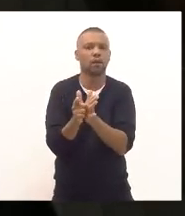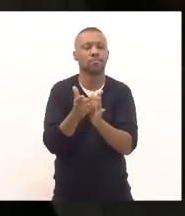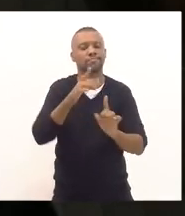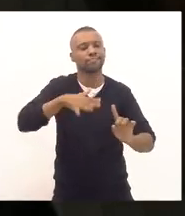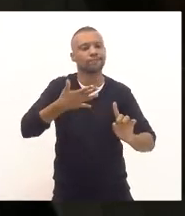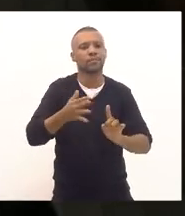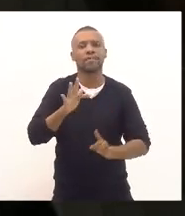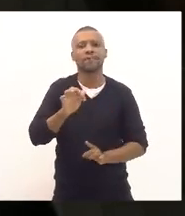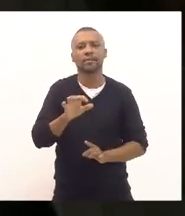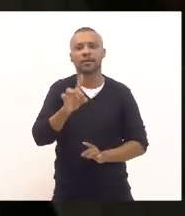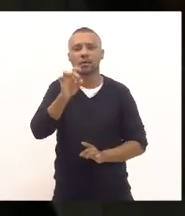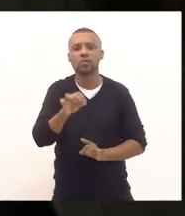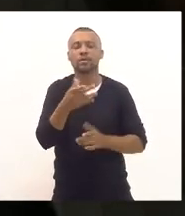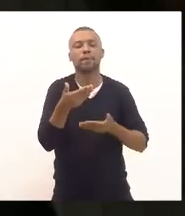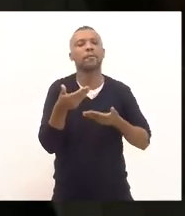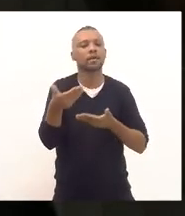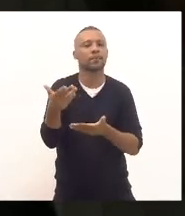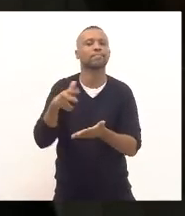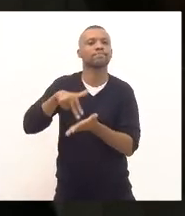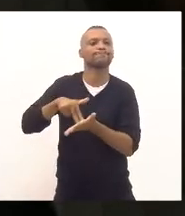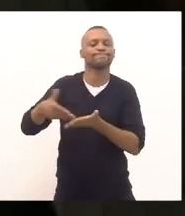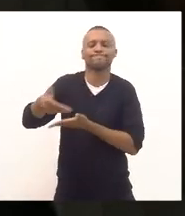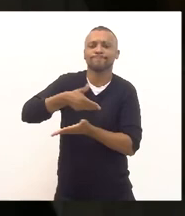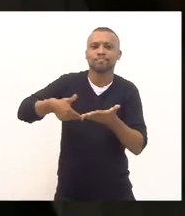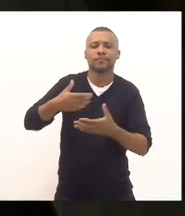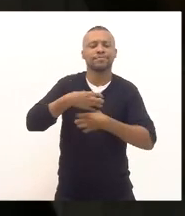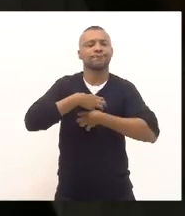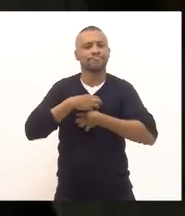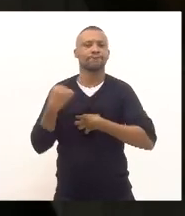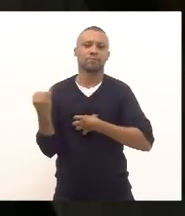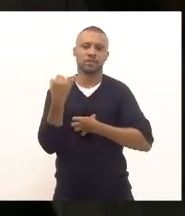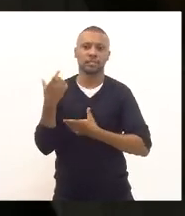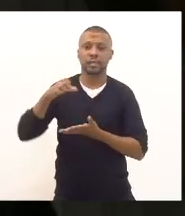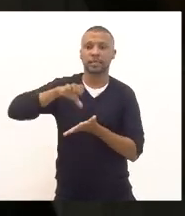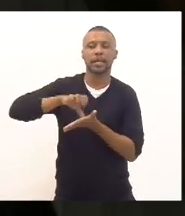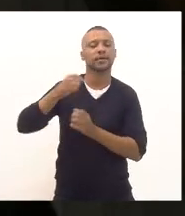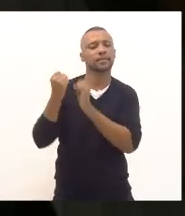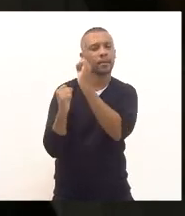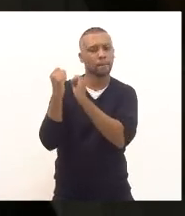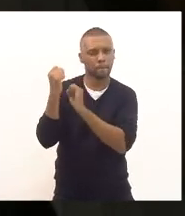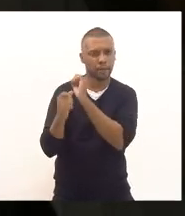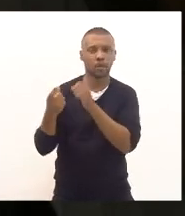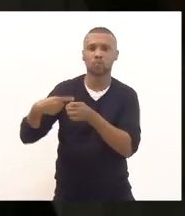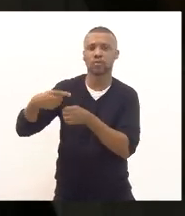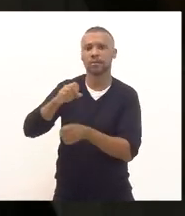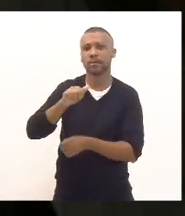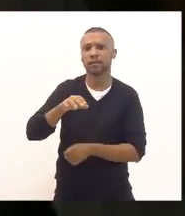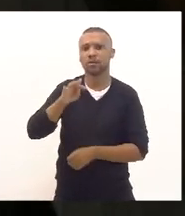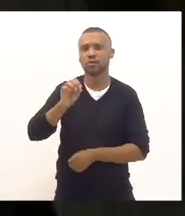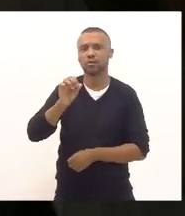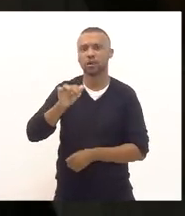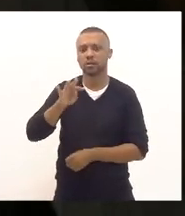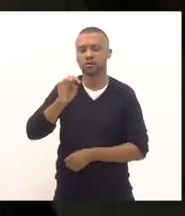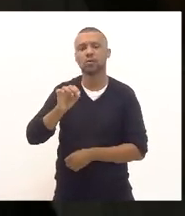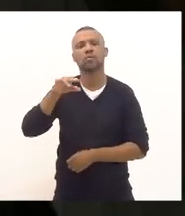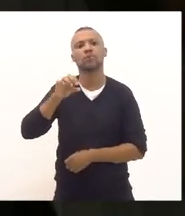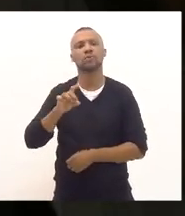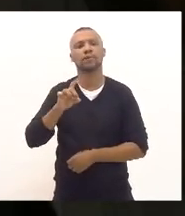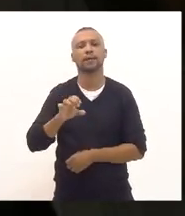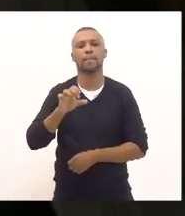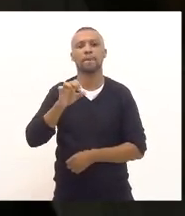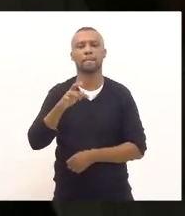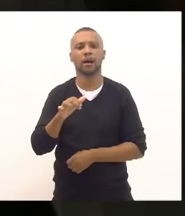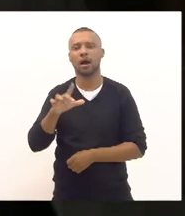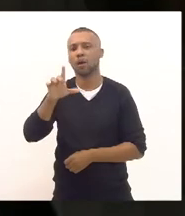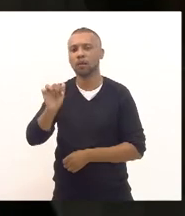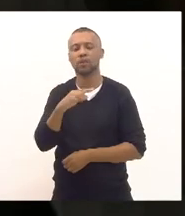Fernando Pinheiro que me recebeu com muita muita distinção da sede daquela empresa em Santo Antônio de Pádua hoje é uma som que fez uma intervenção